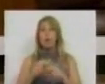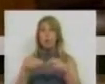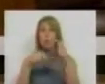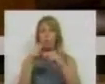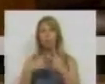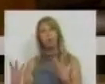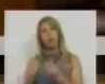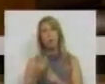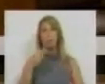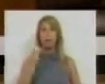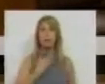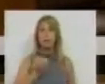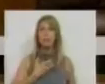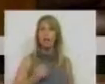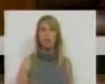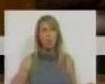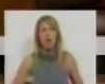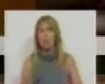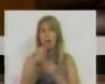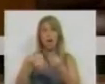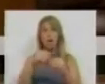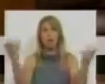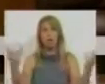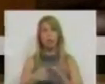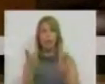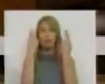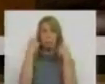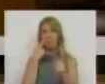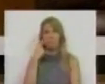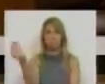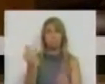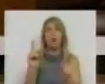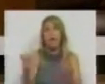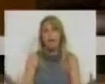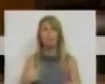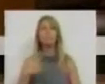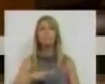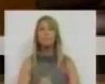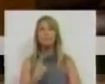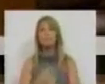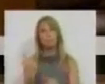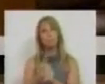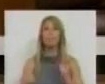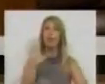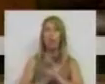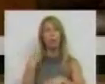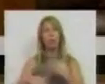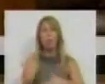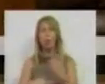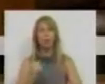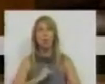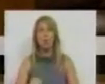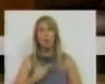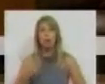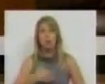lado do PSD e CDS, nada acrescentaram à subserviência conhecida. Propõe-se a usar os instrumentos europeus para continuar a atacar os direitos